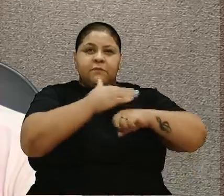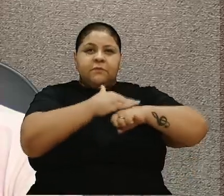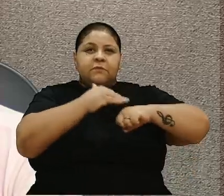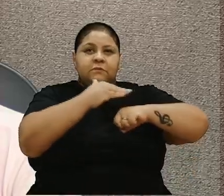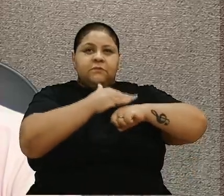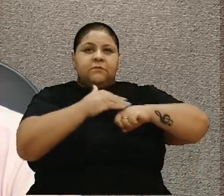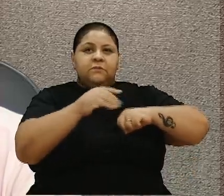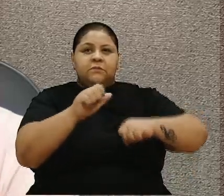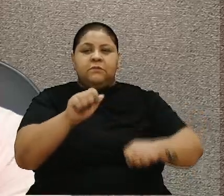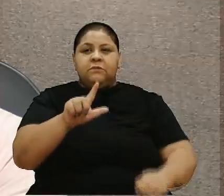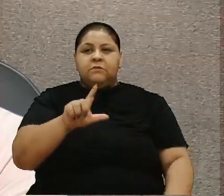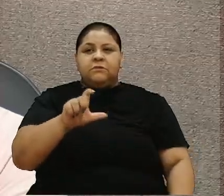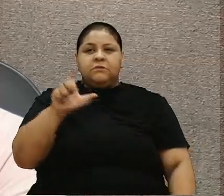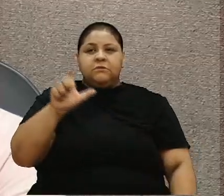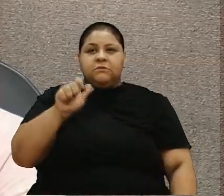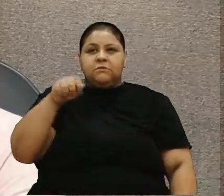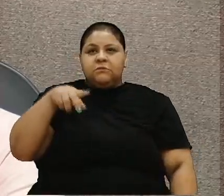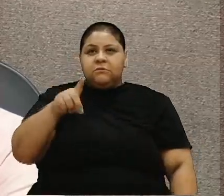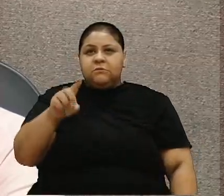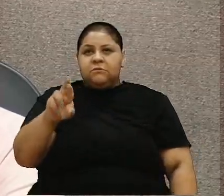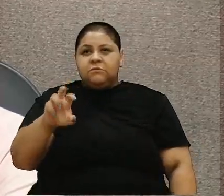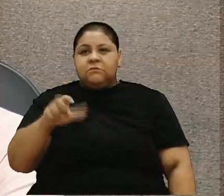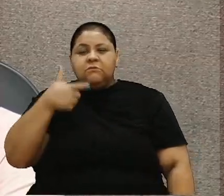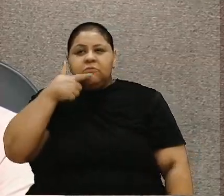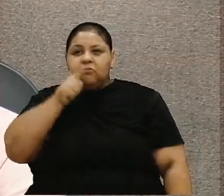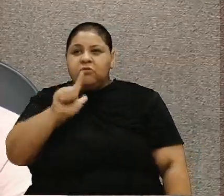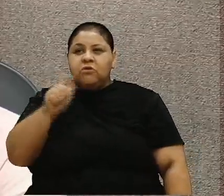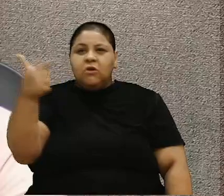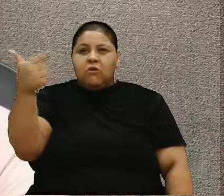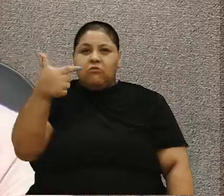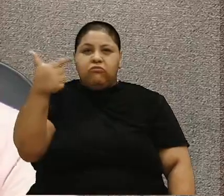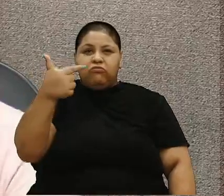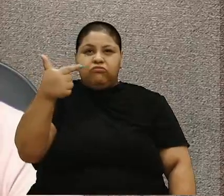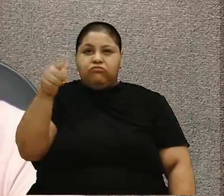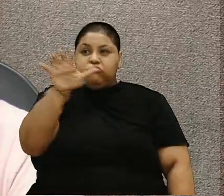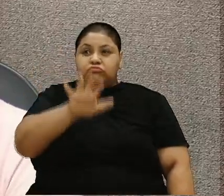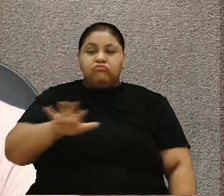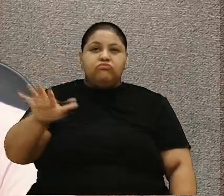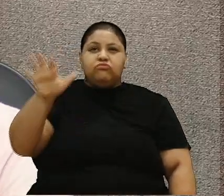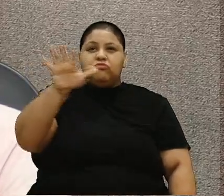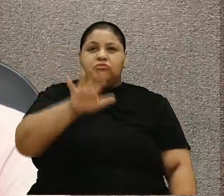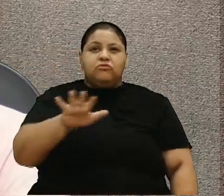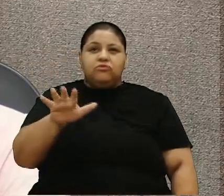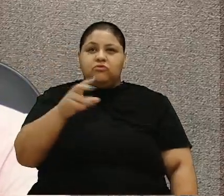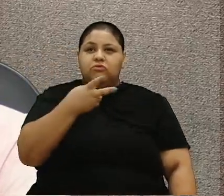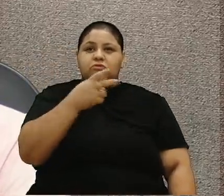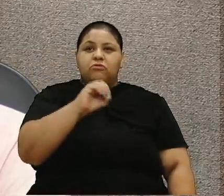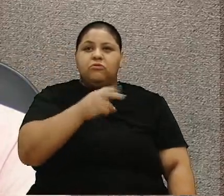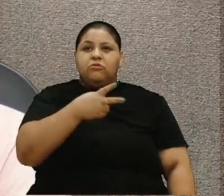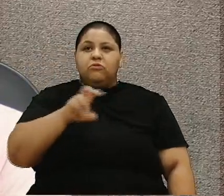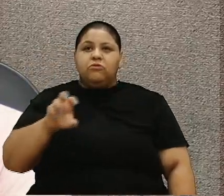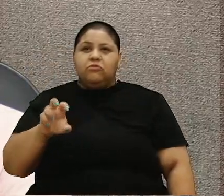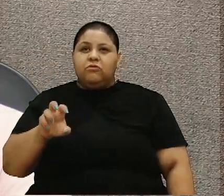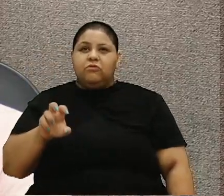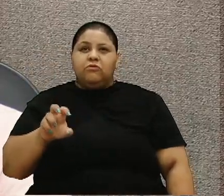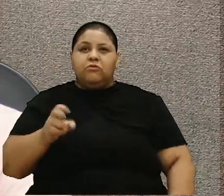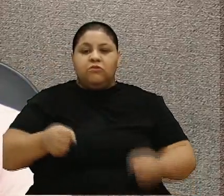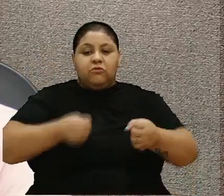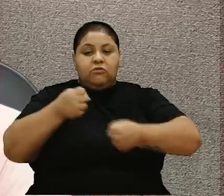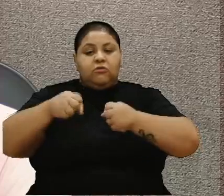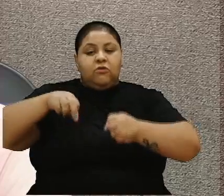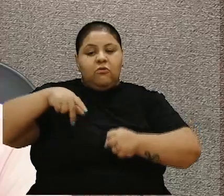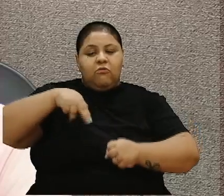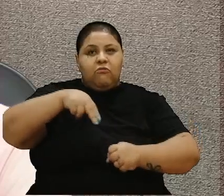presidente. Alexandre Silvestrin. Conquistou o 2º lugar geral na edição 2025 da Ultramaratona Caminhos